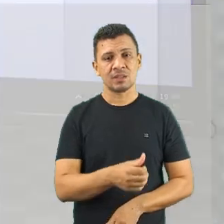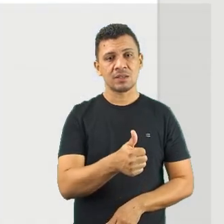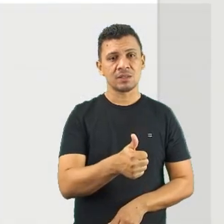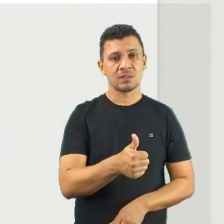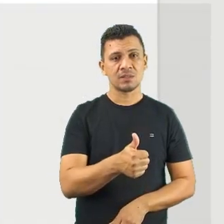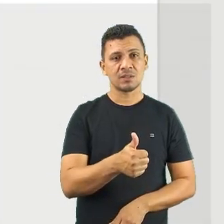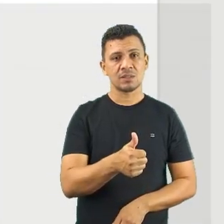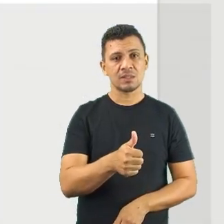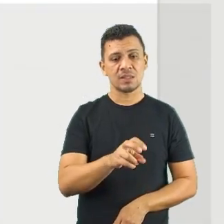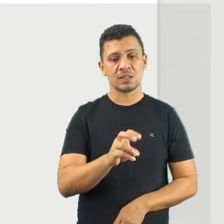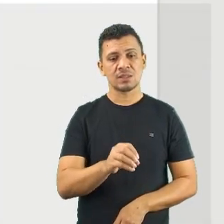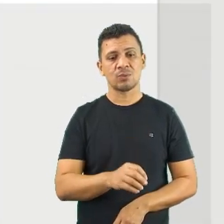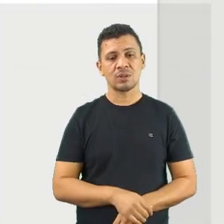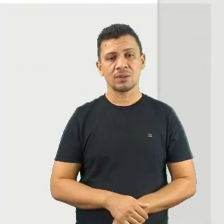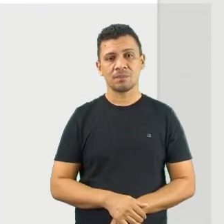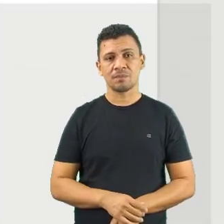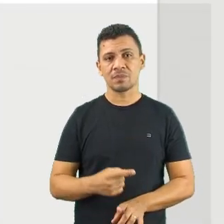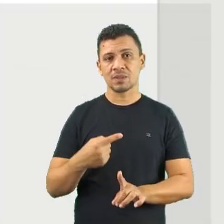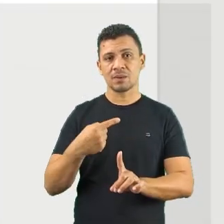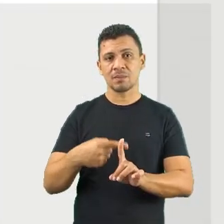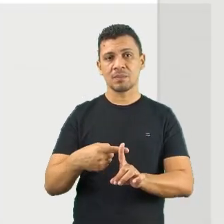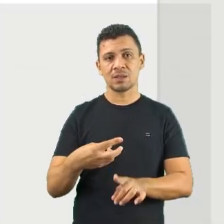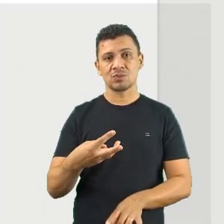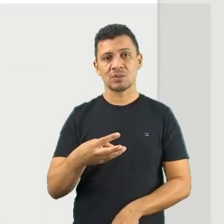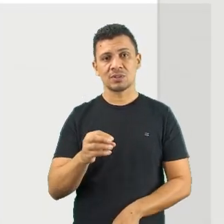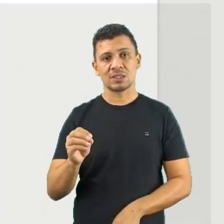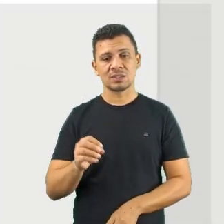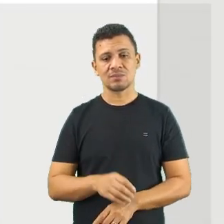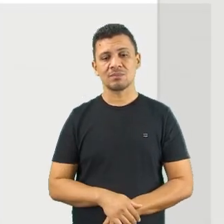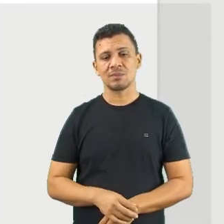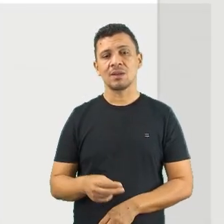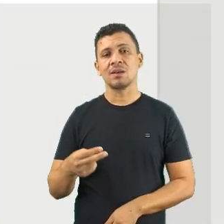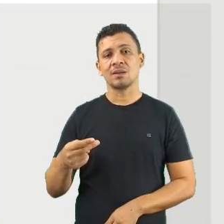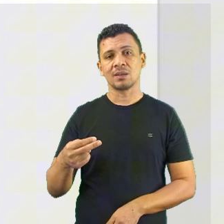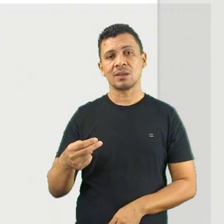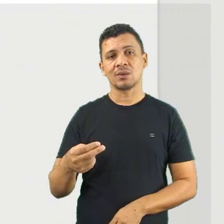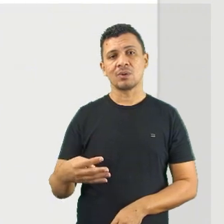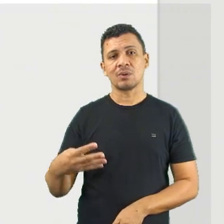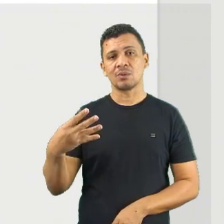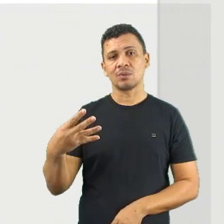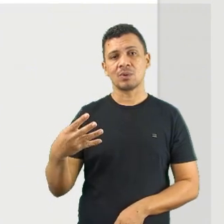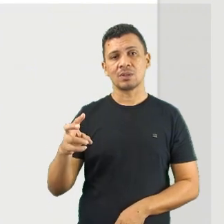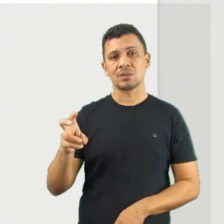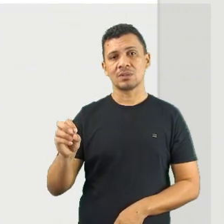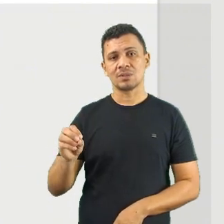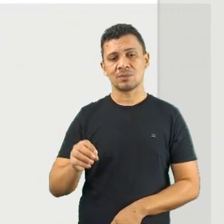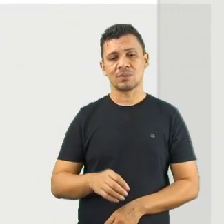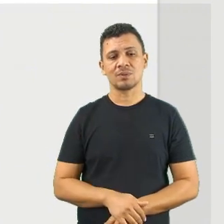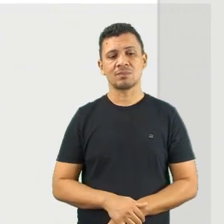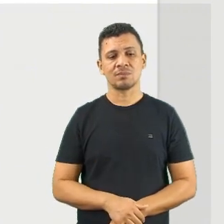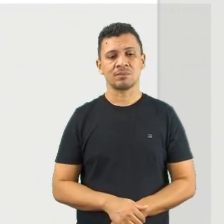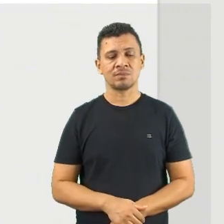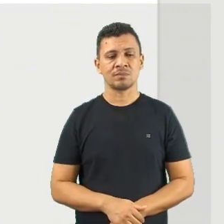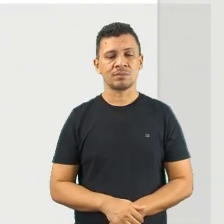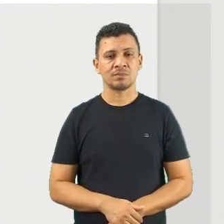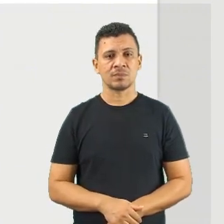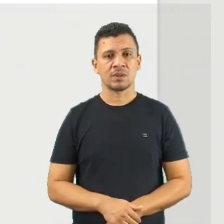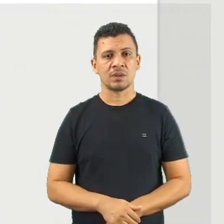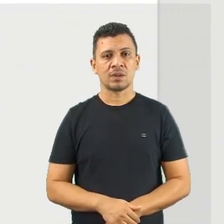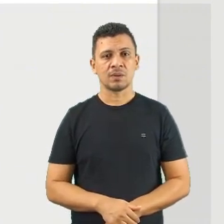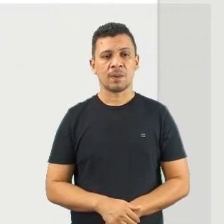150, ó, é só somar direto. Vai dar os 450. Ou seja, para